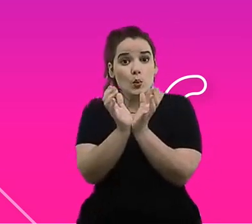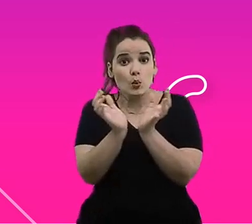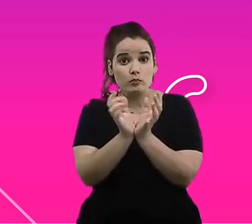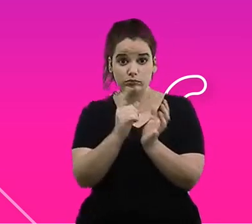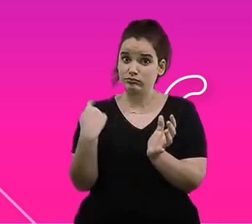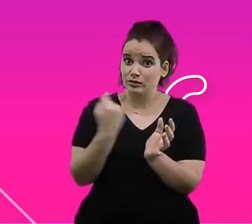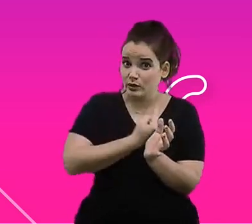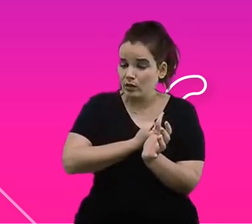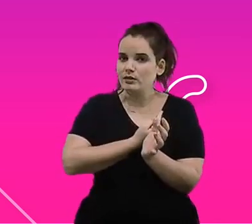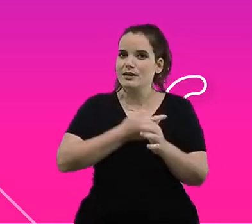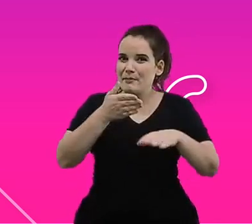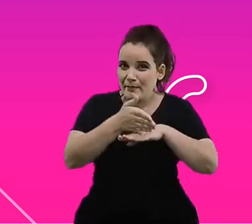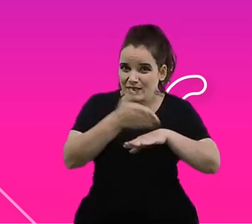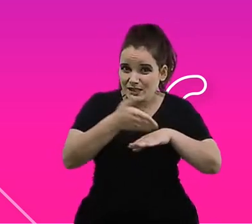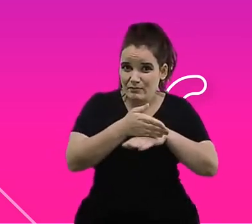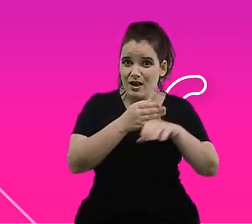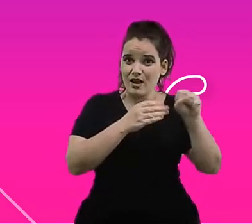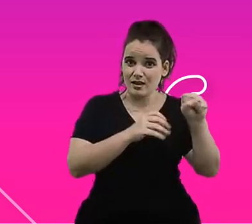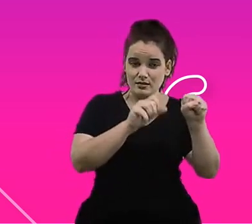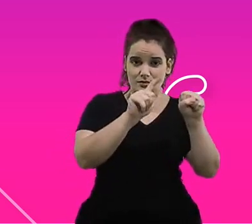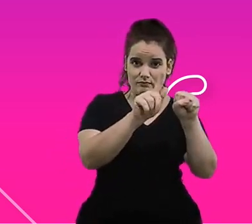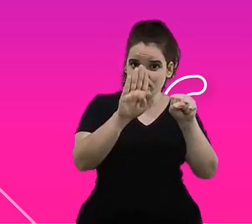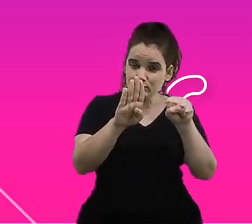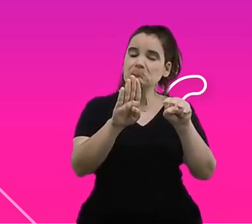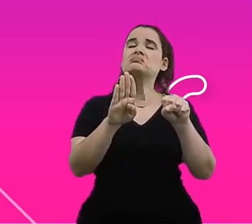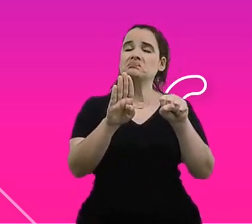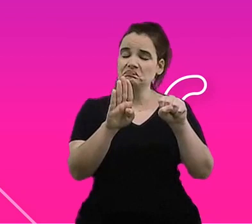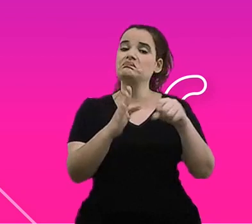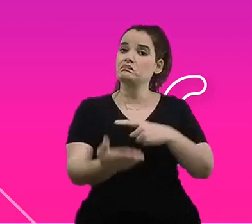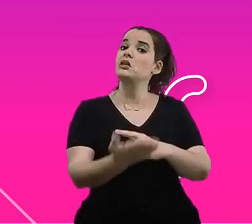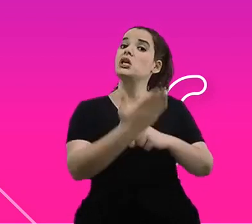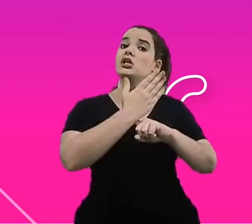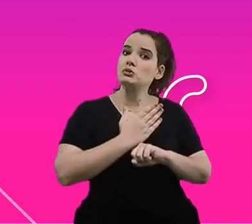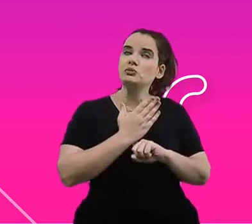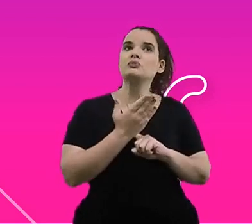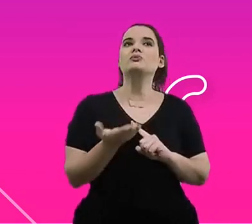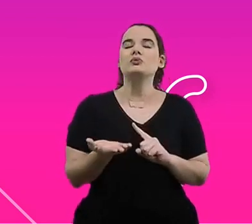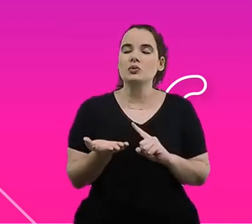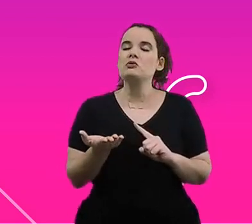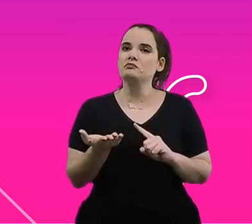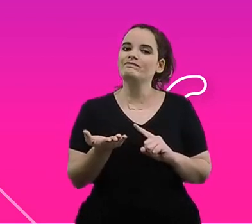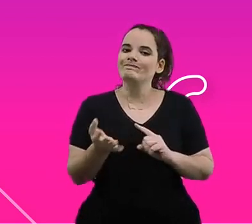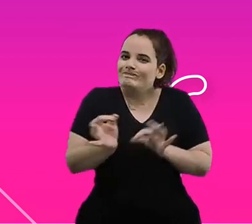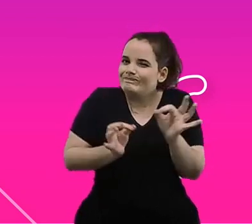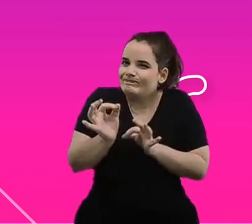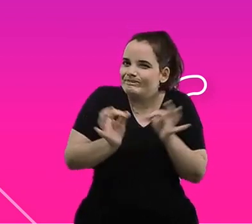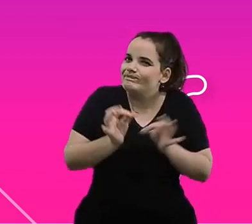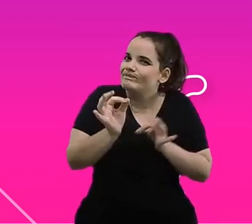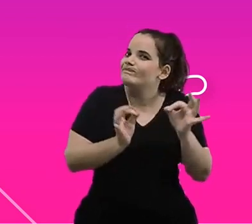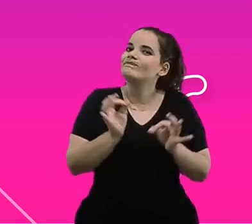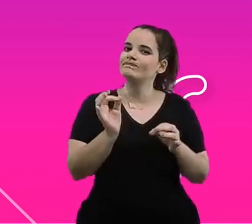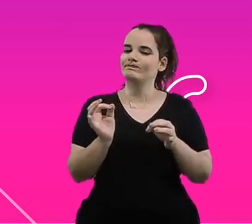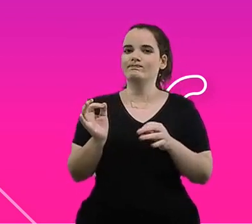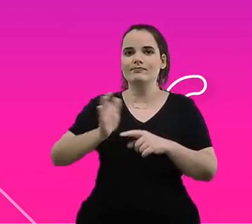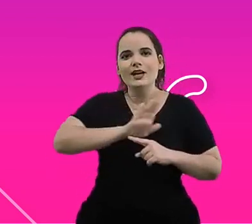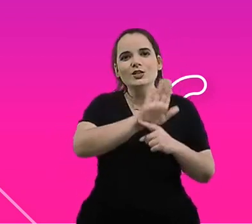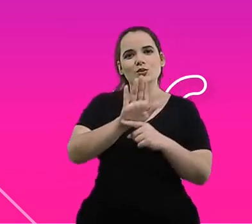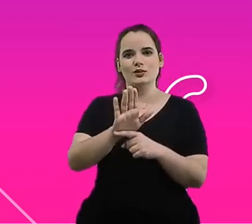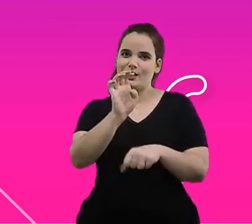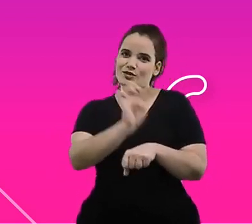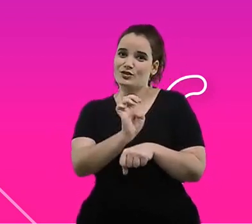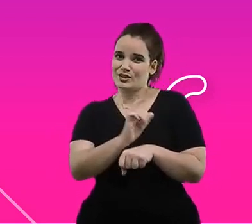nessa direção que a gente quer estar daqui a um tempo, para a gente estar cada vez mais preparado. Então, em nome de toda a